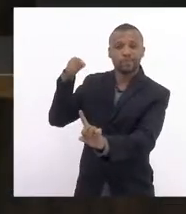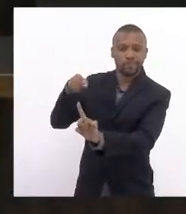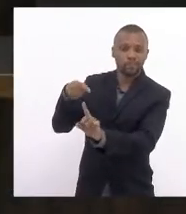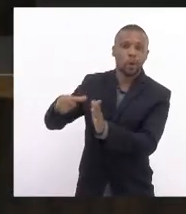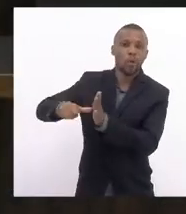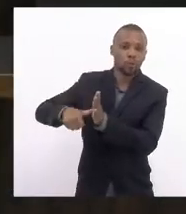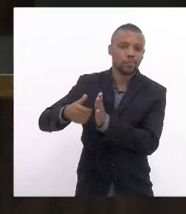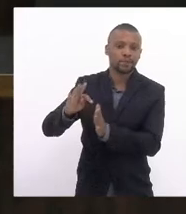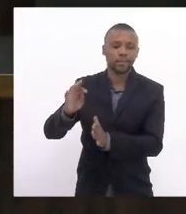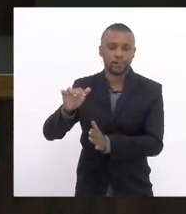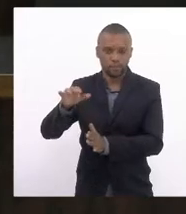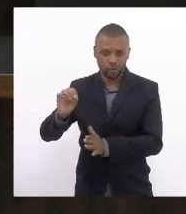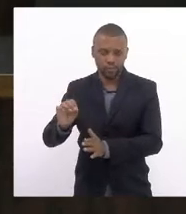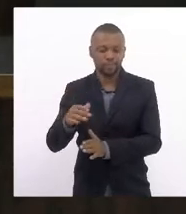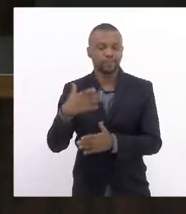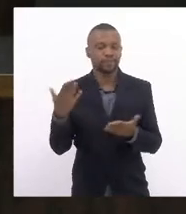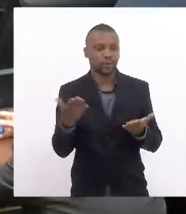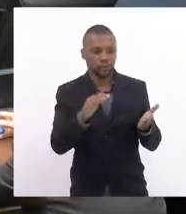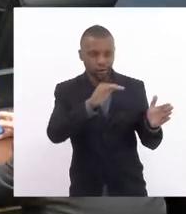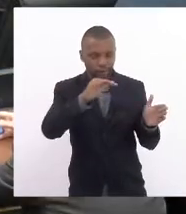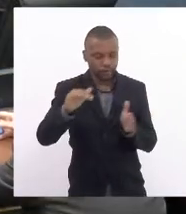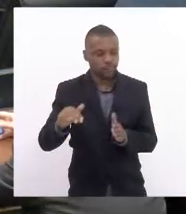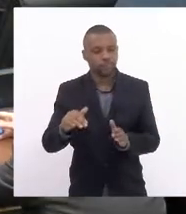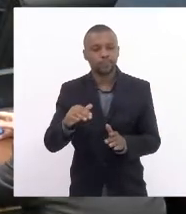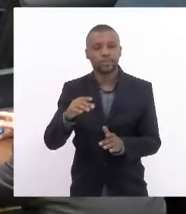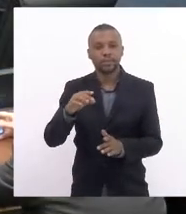Com a palavra, deputado Carlos Mink.